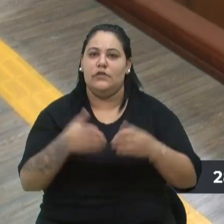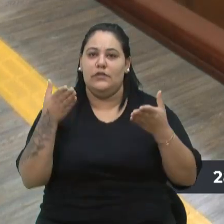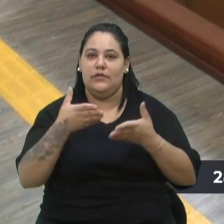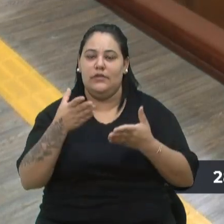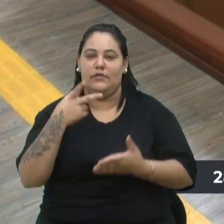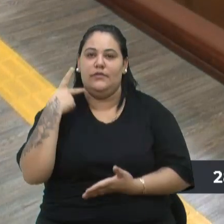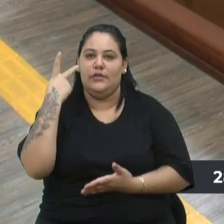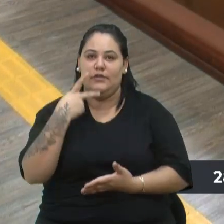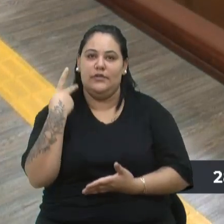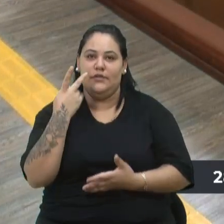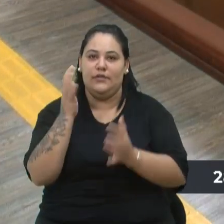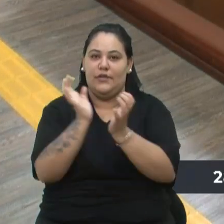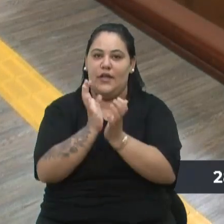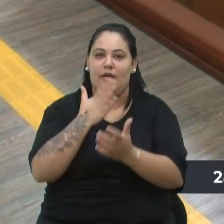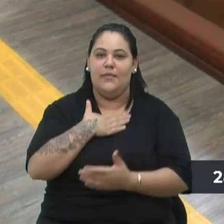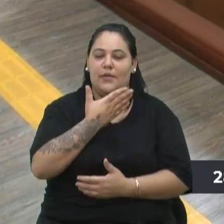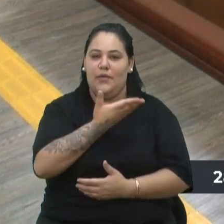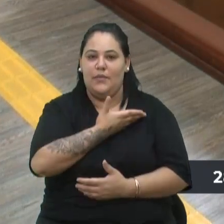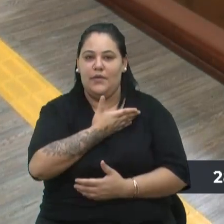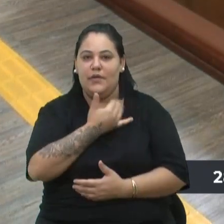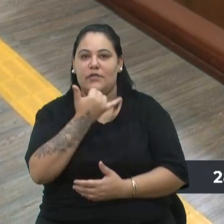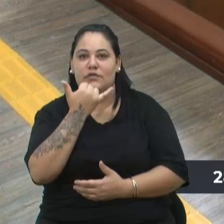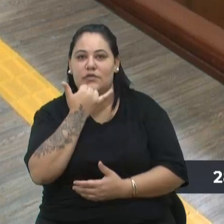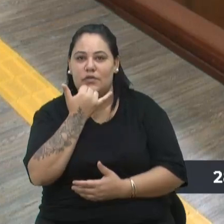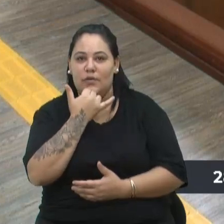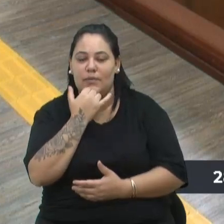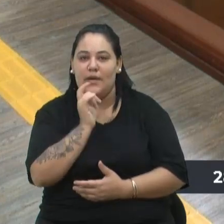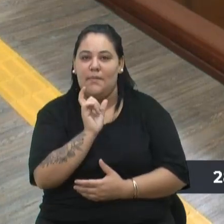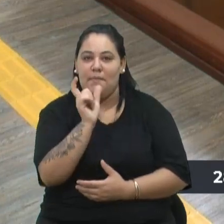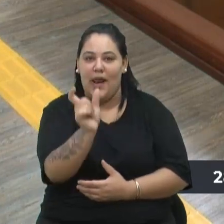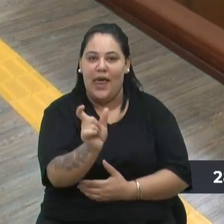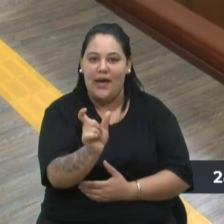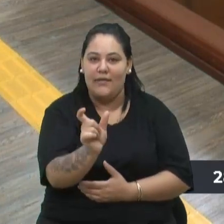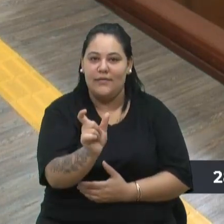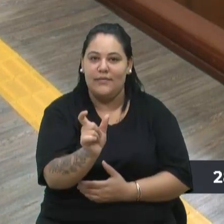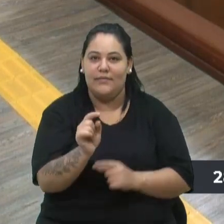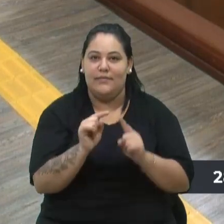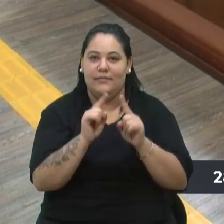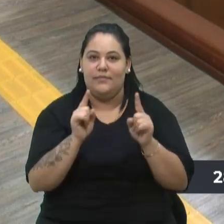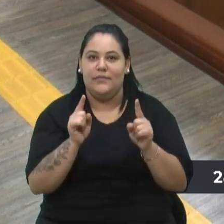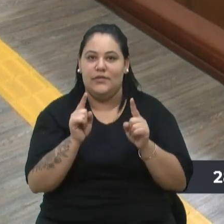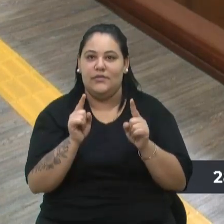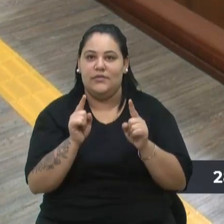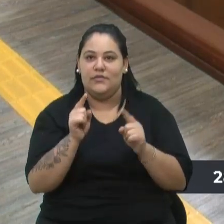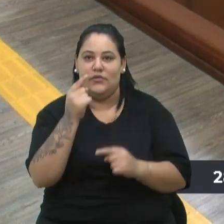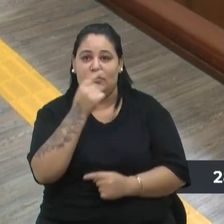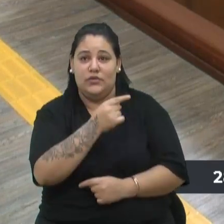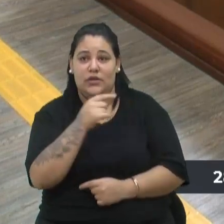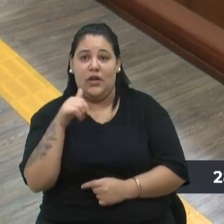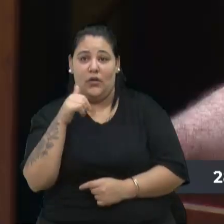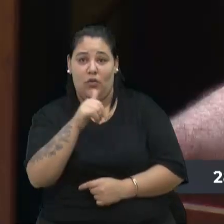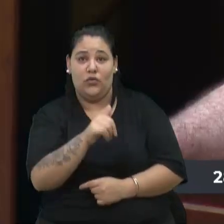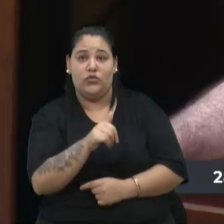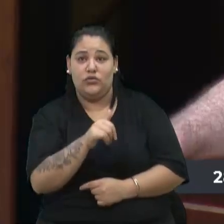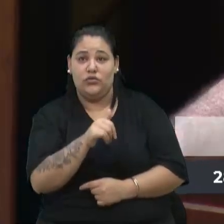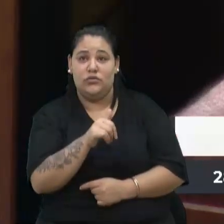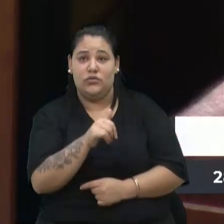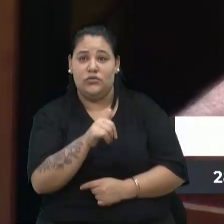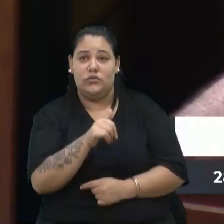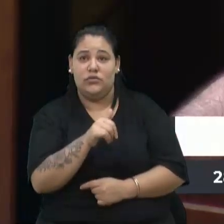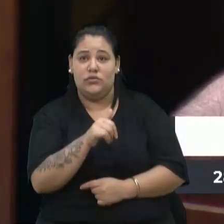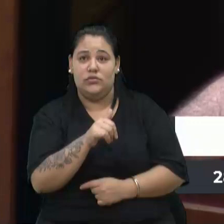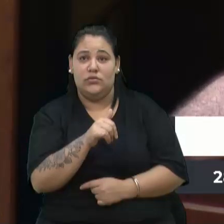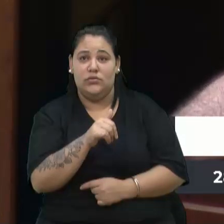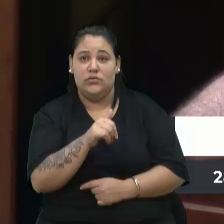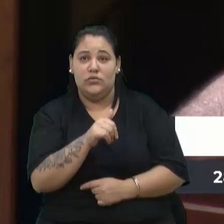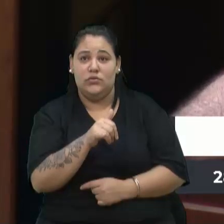de colega é meu amigo, e desculpa a palavra, mas o senhor que é gordinho, segundo Lula, culpa os gordos por avanço